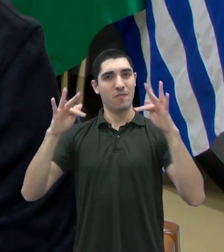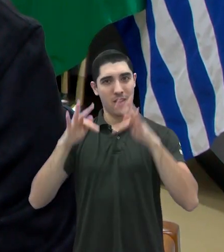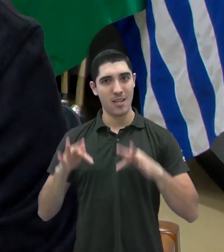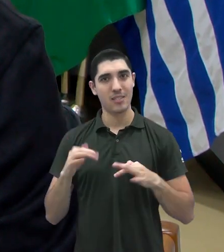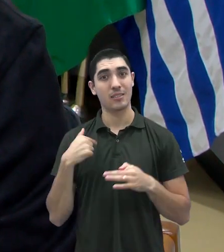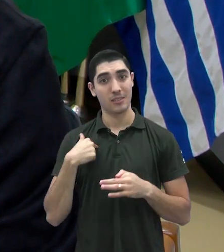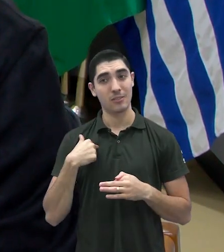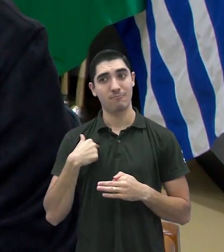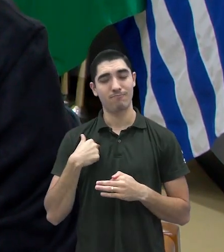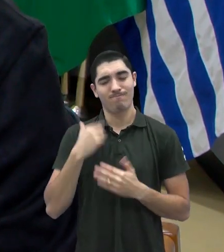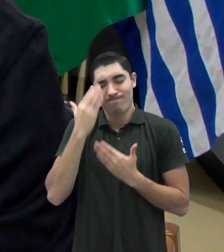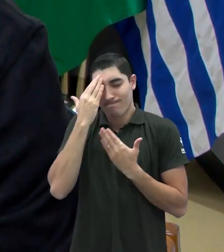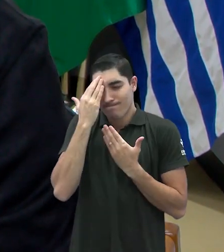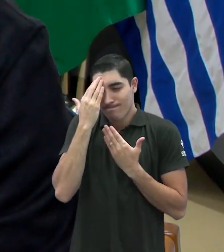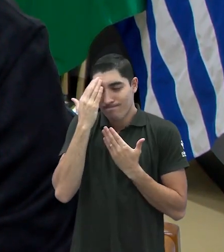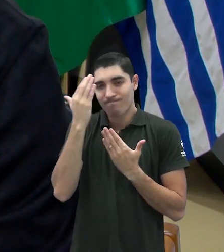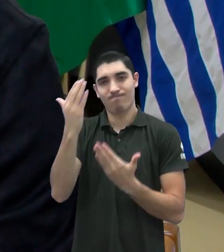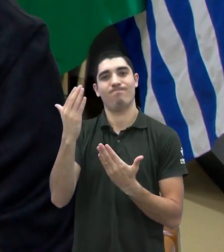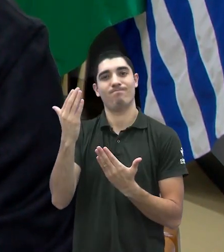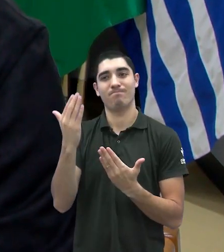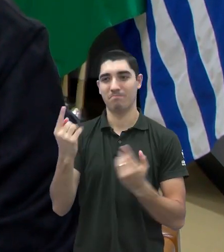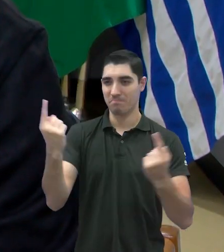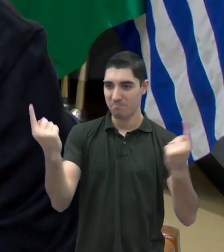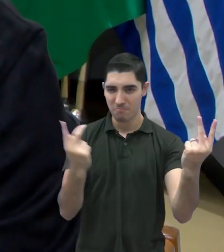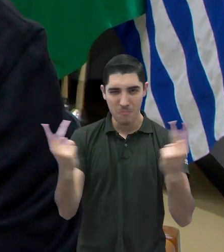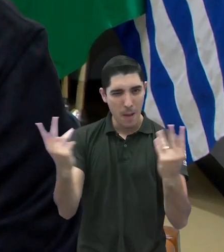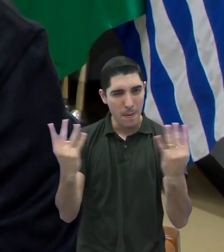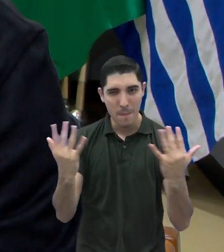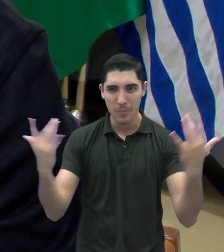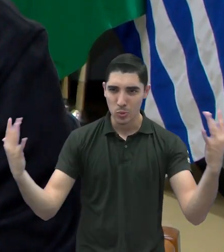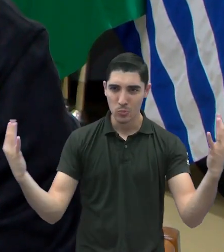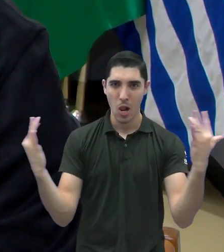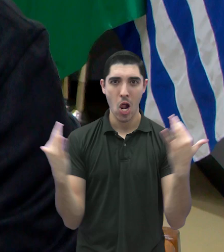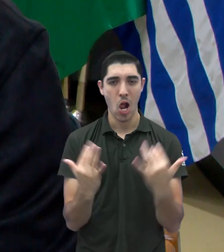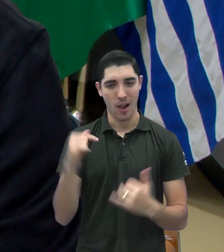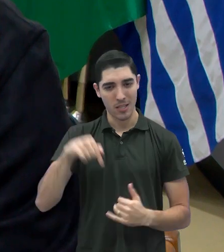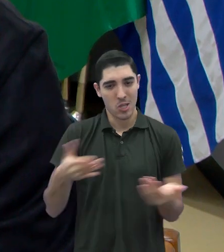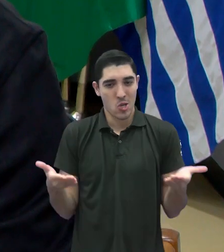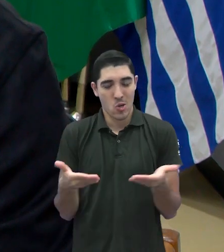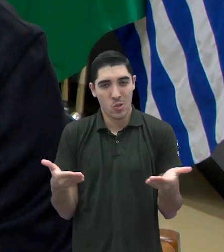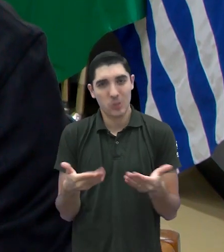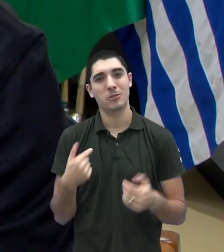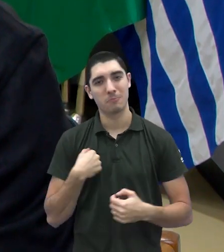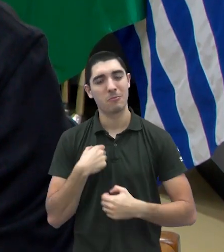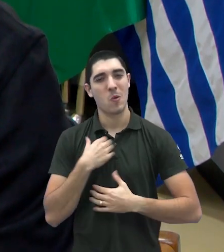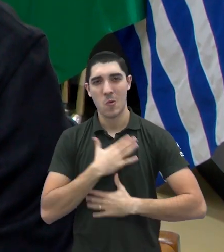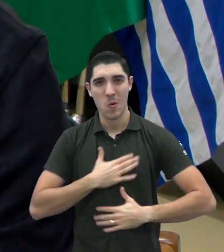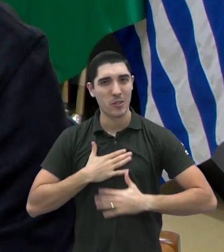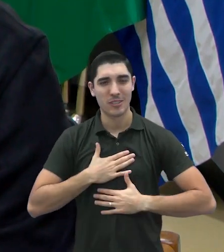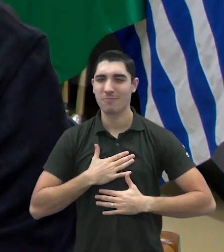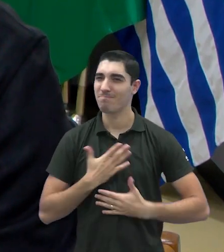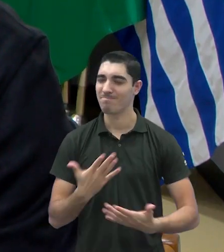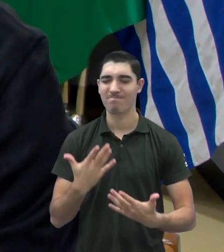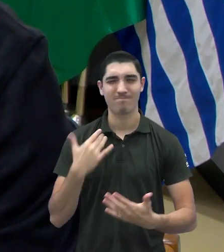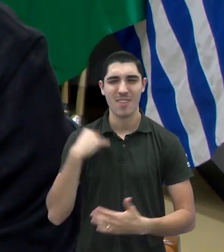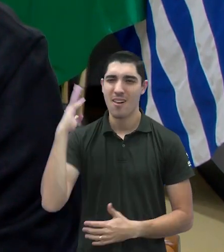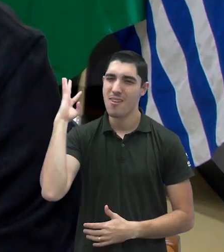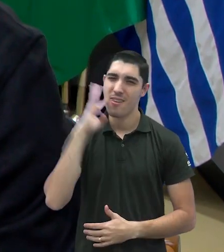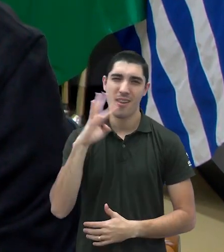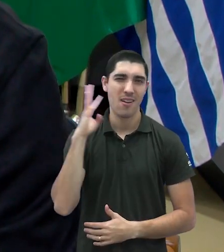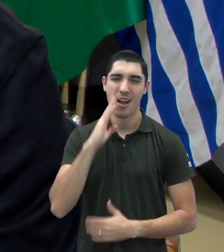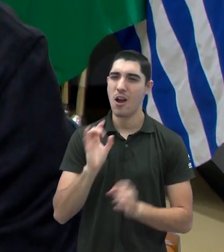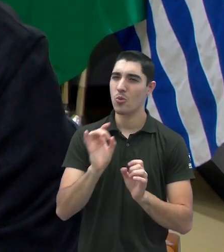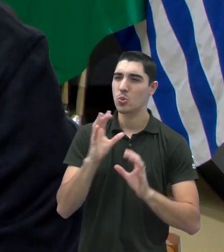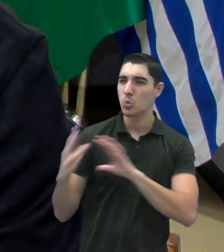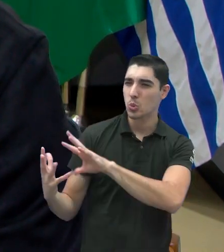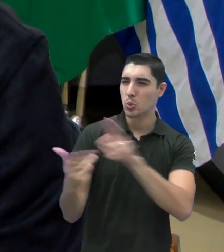demais, grato demais a todos que vieram me prestigiar aqui essa noite. E, cara, é legal demais, cara, o